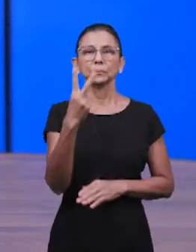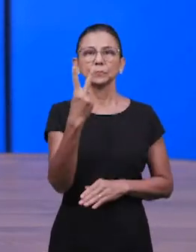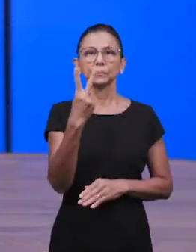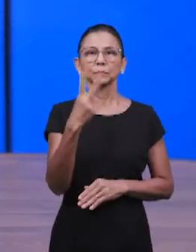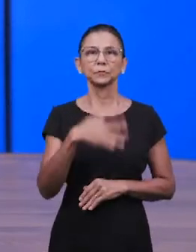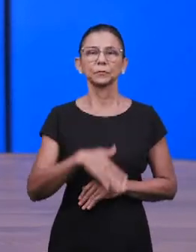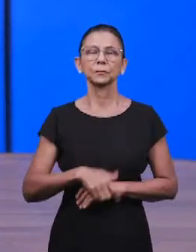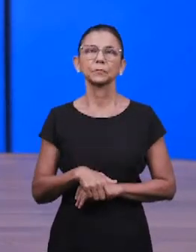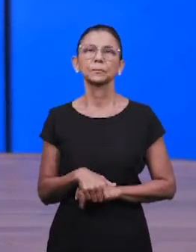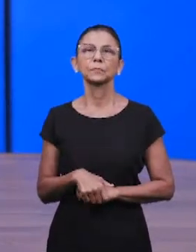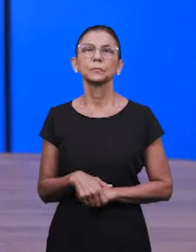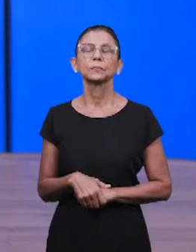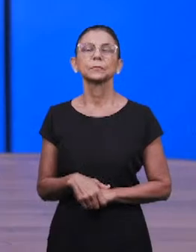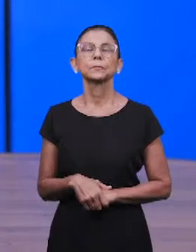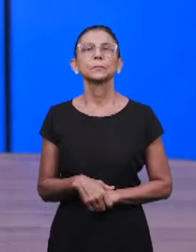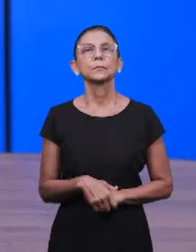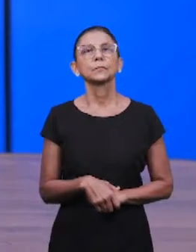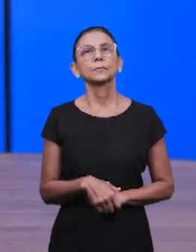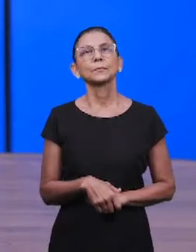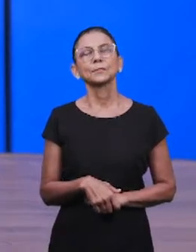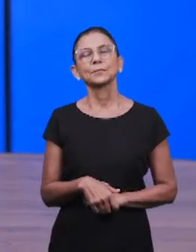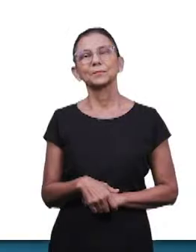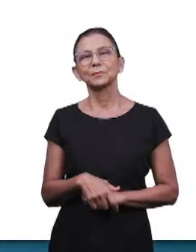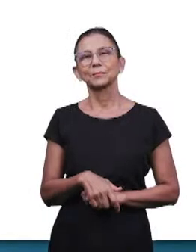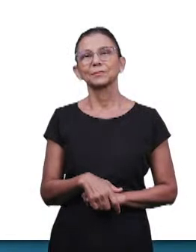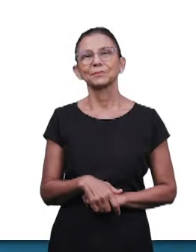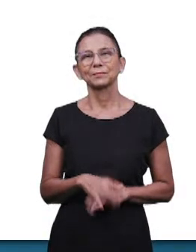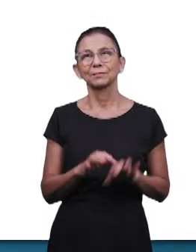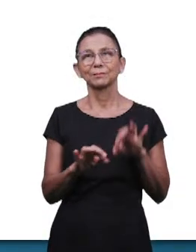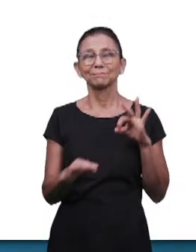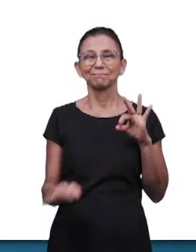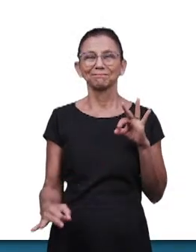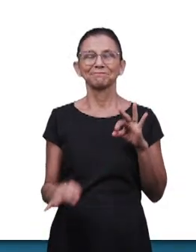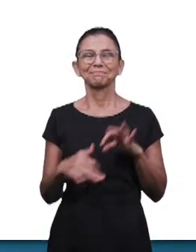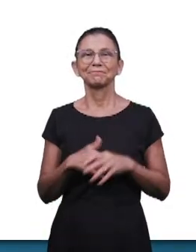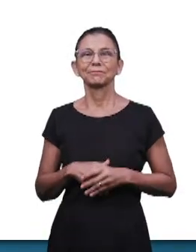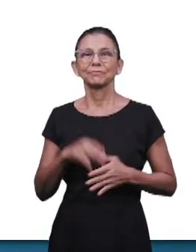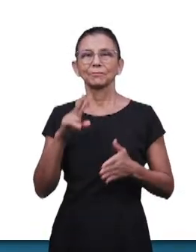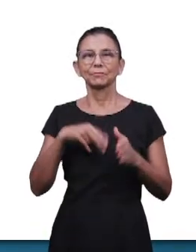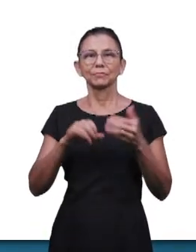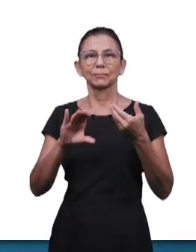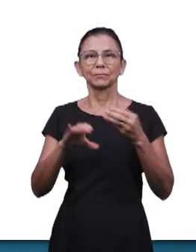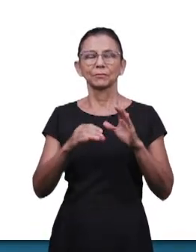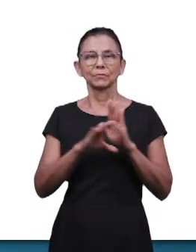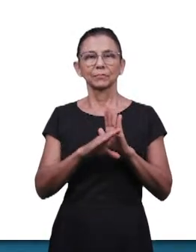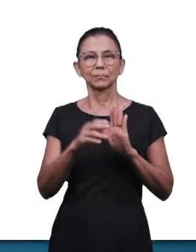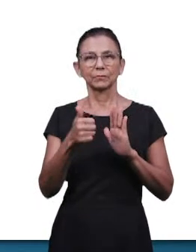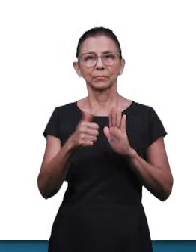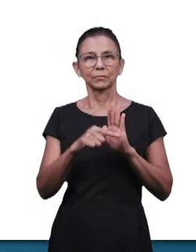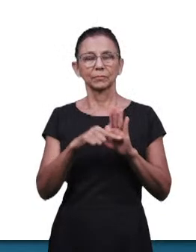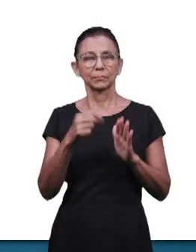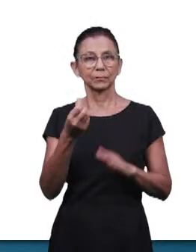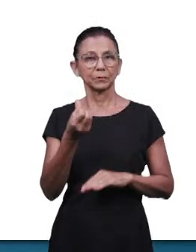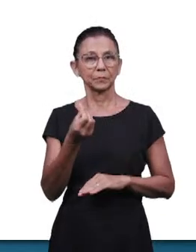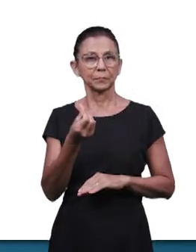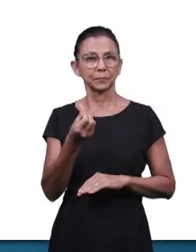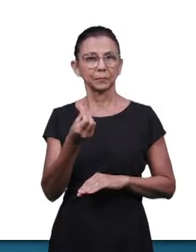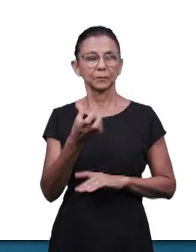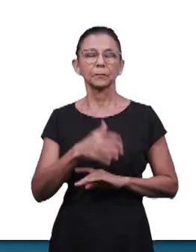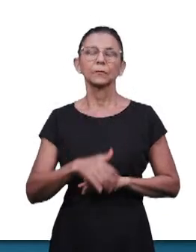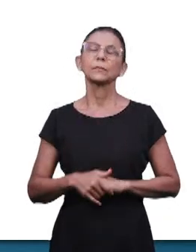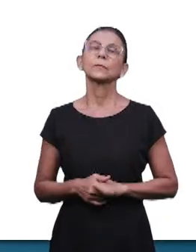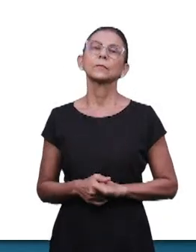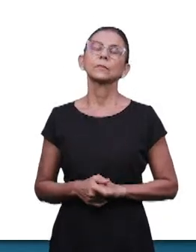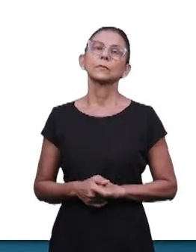segunda pergunta, né, tão longa quanto a primeira, ela diz o seguinte, lendo Cantares, capítulo 1, verso 6,